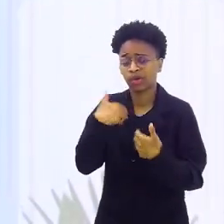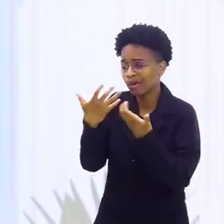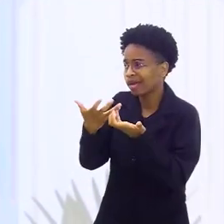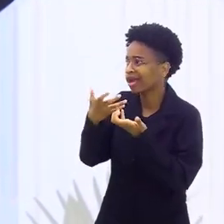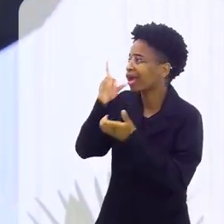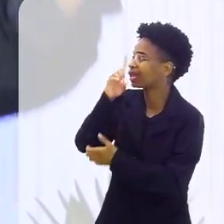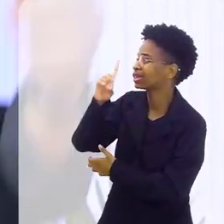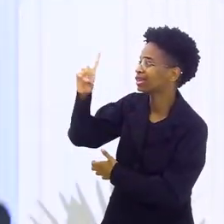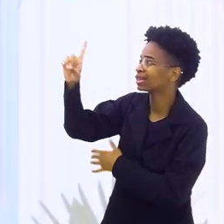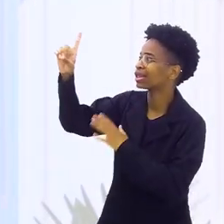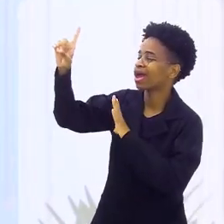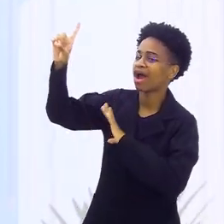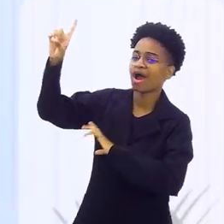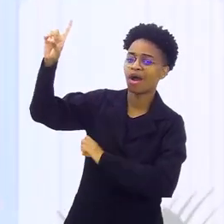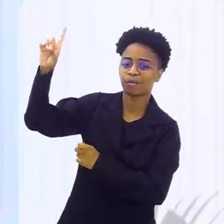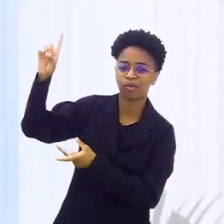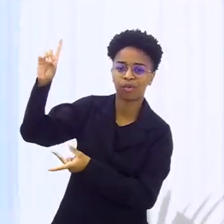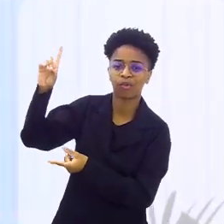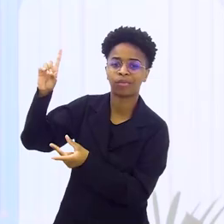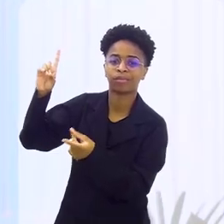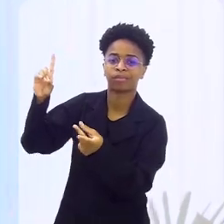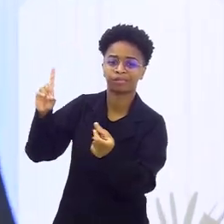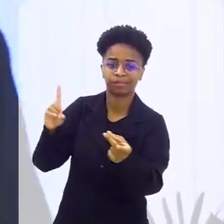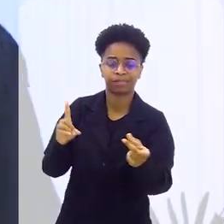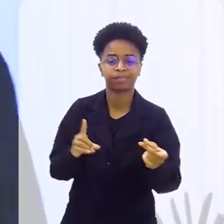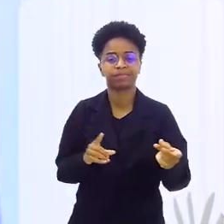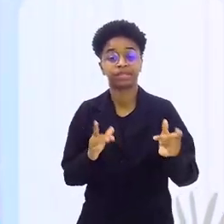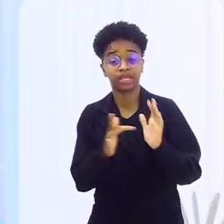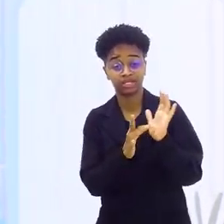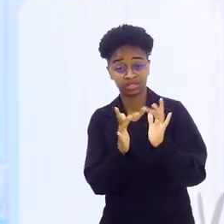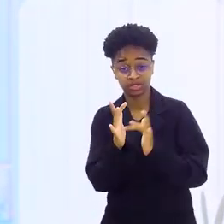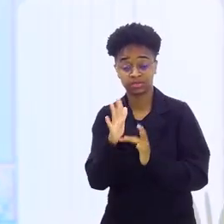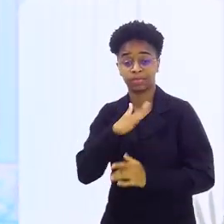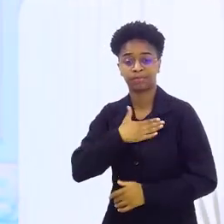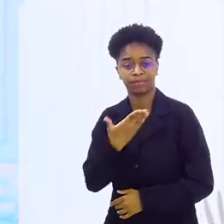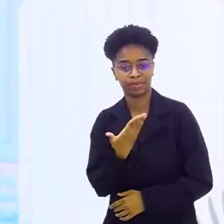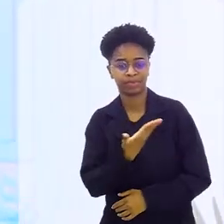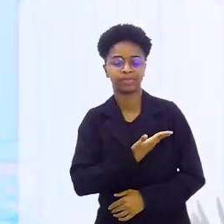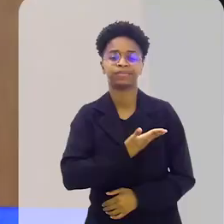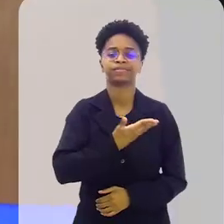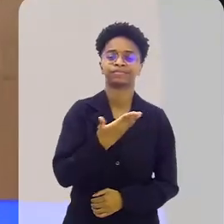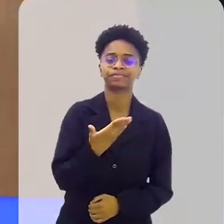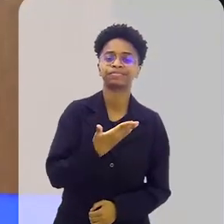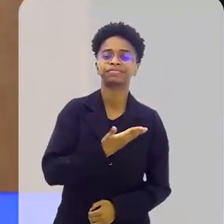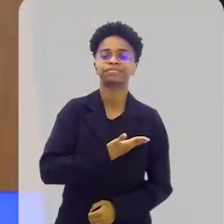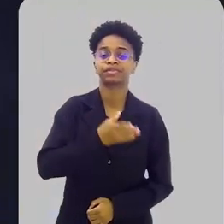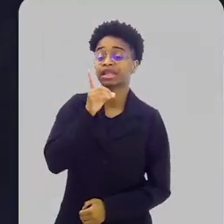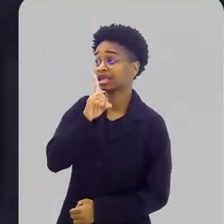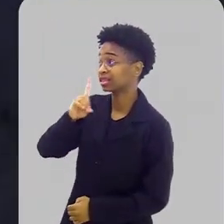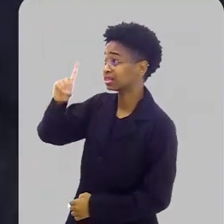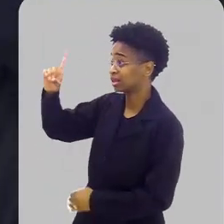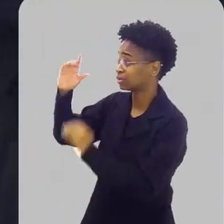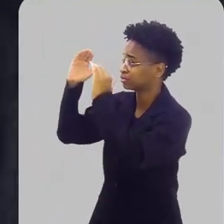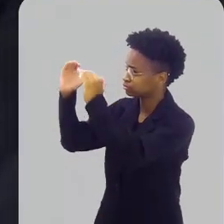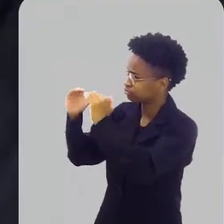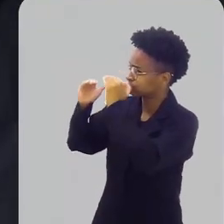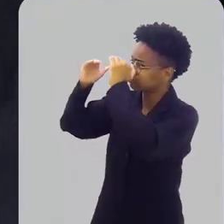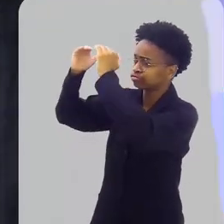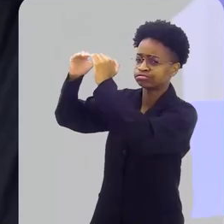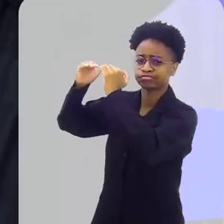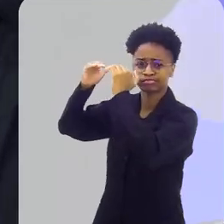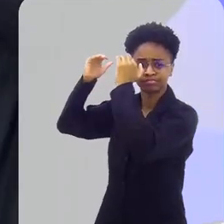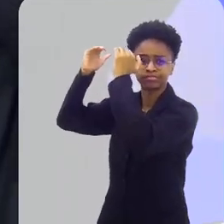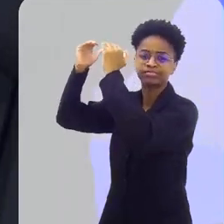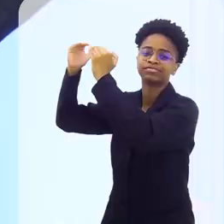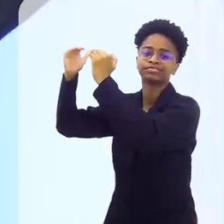Teu amor eternamente. Jesus Cristo é meu amigo e